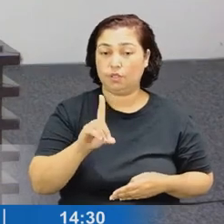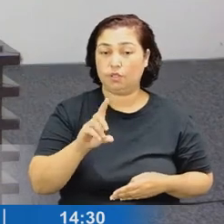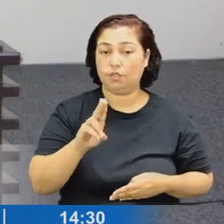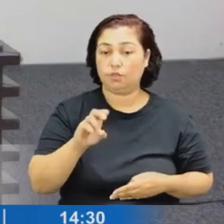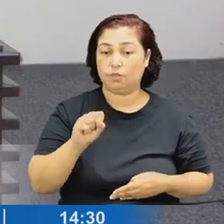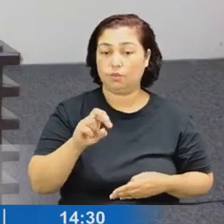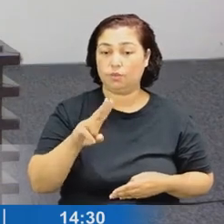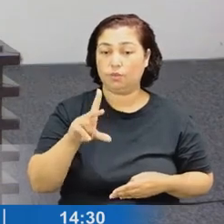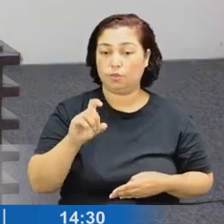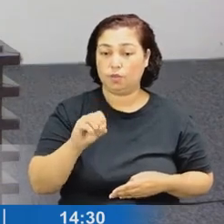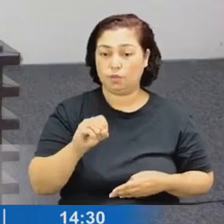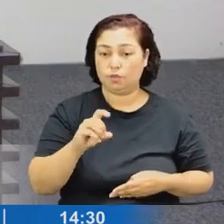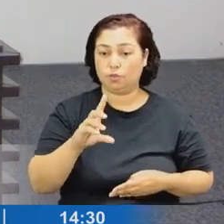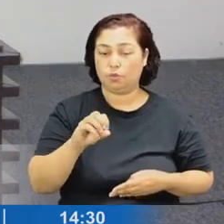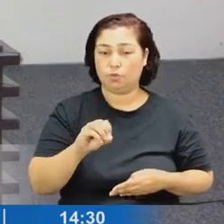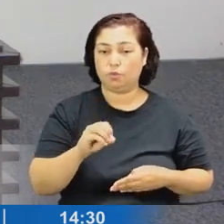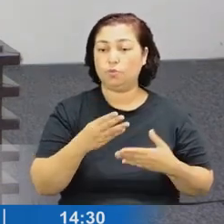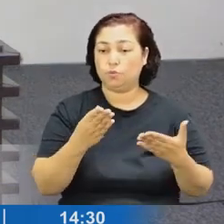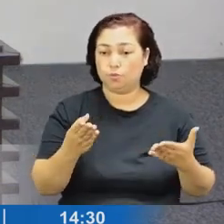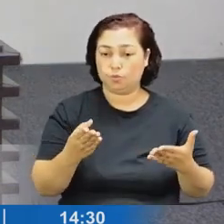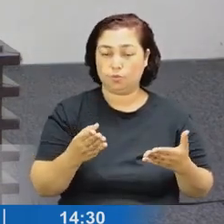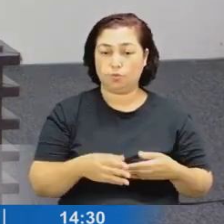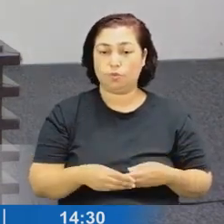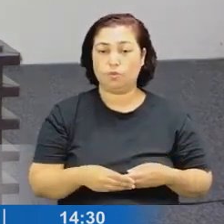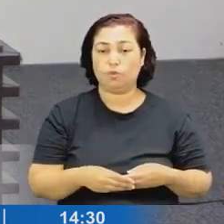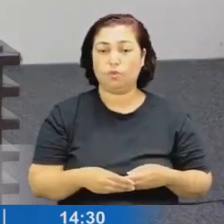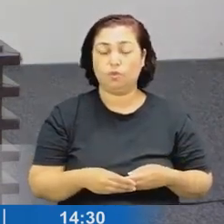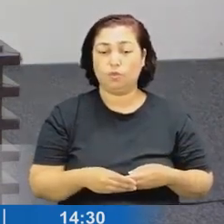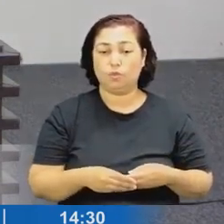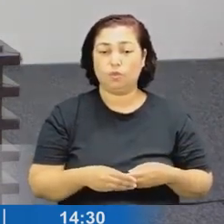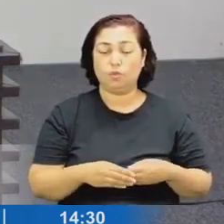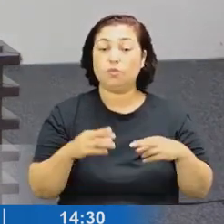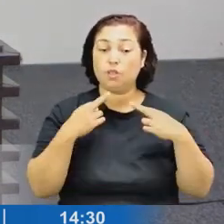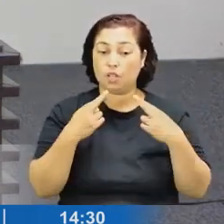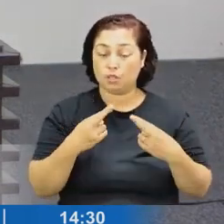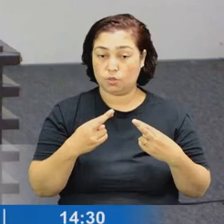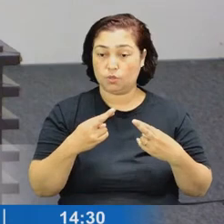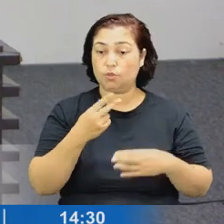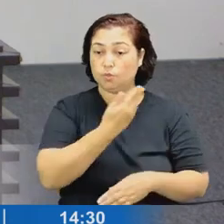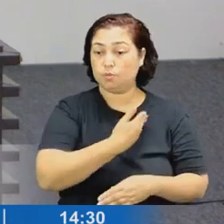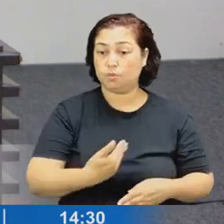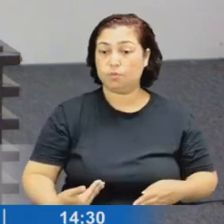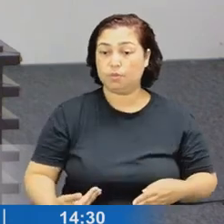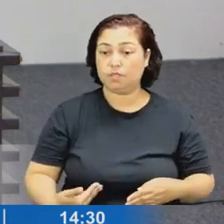Dias ele que é de relações públicas e